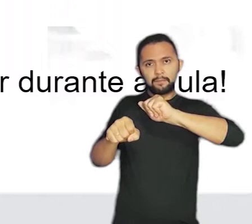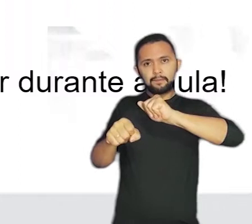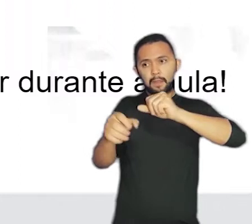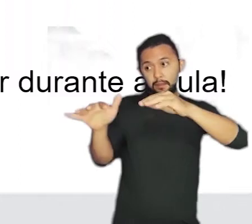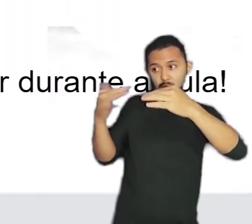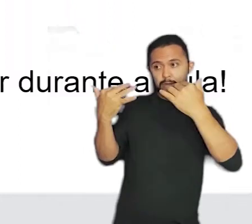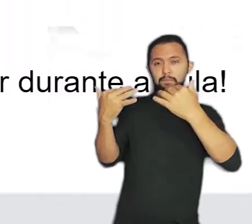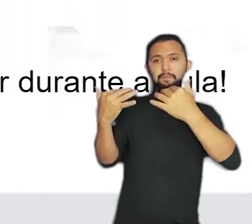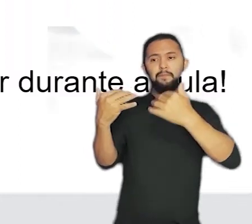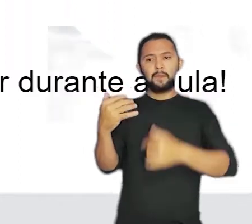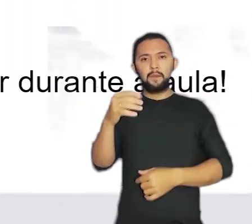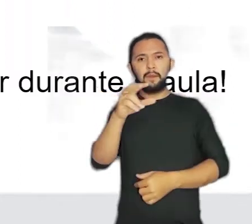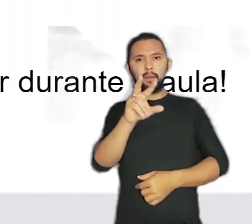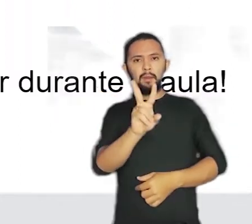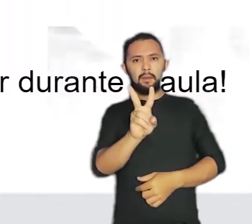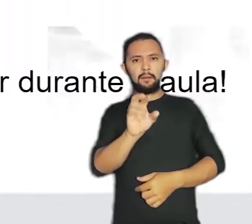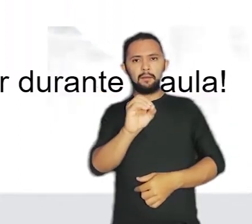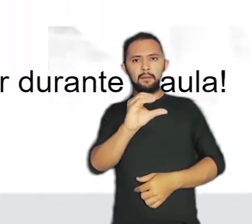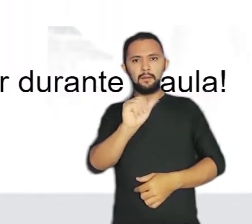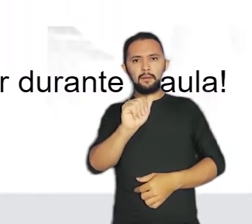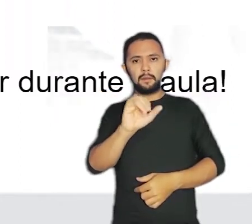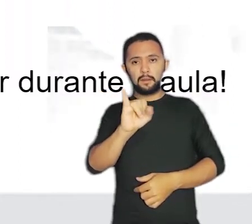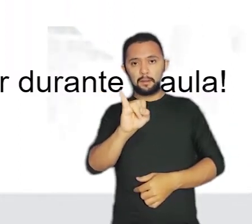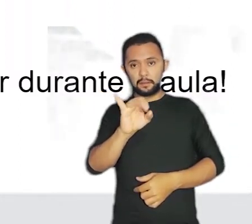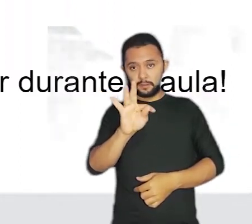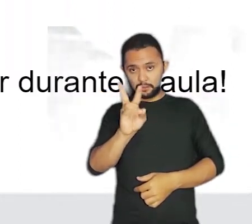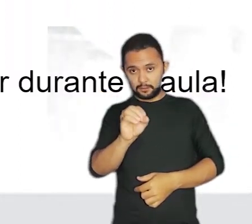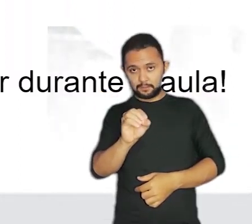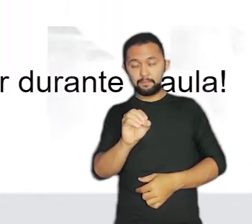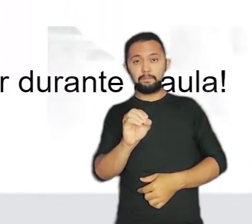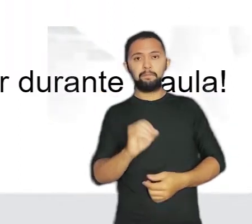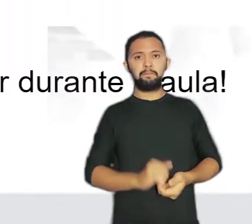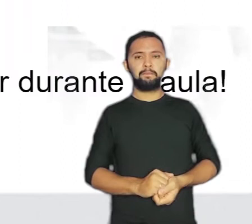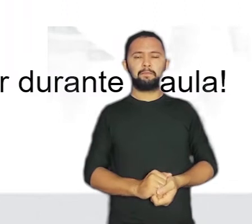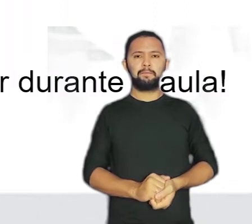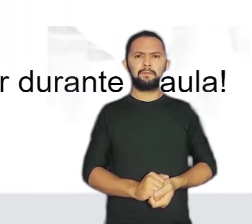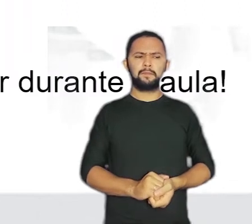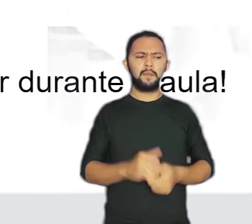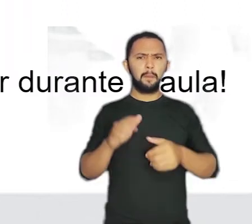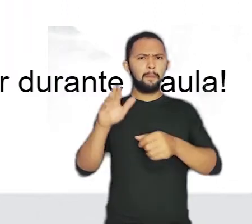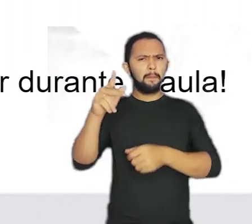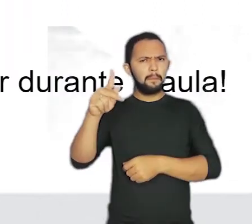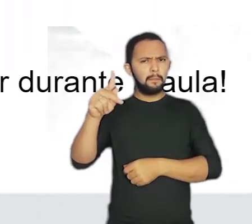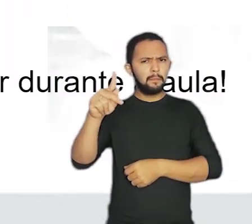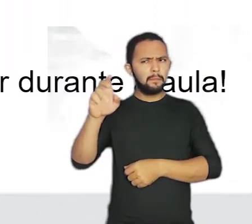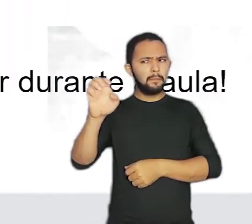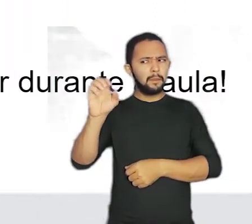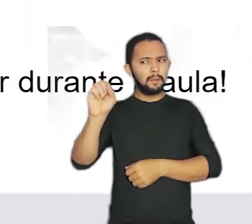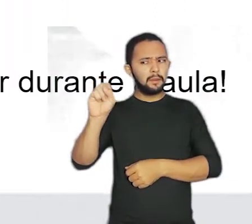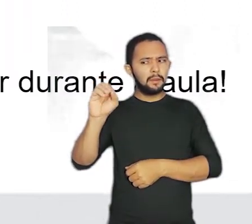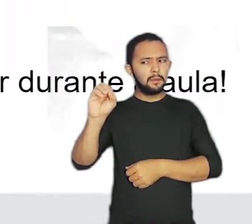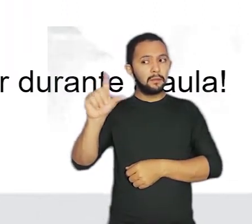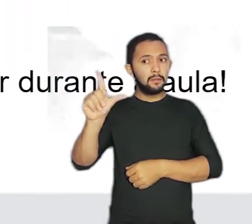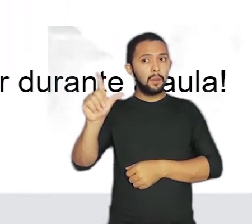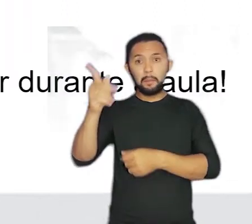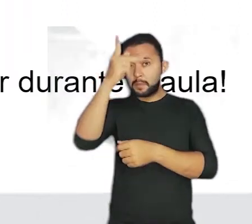não faz parte nem do sujeito e nem do predicado. É um termo à parte. Pessoal, venham ver isso, tá? Então, eu estou